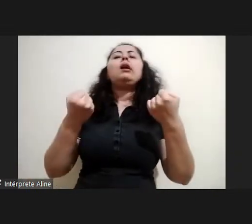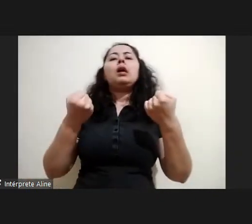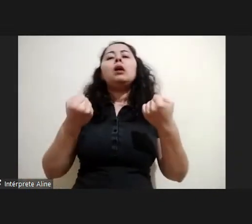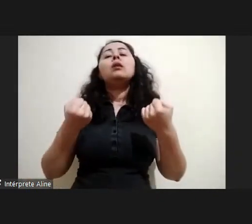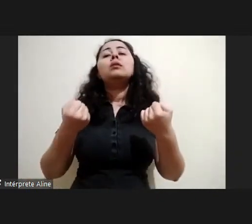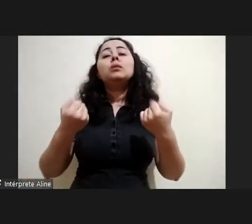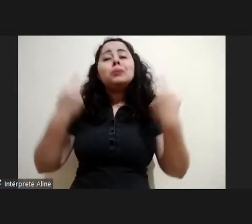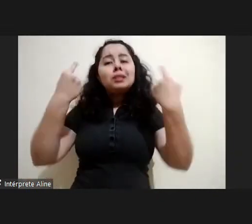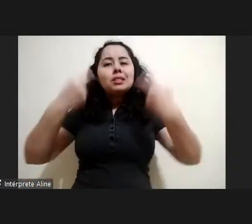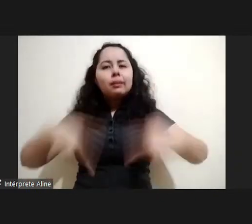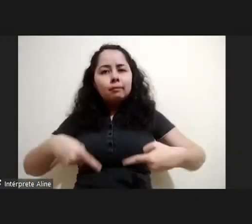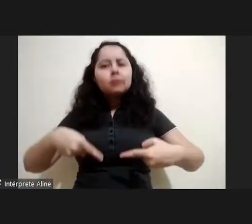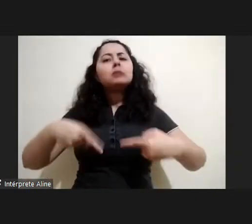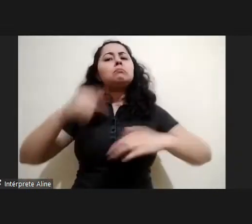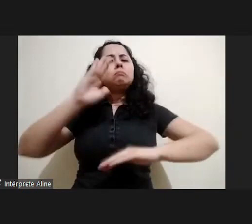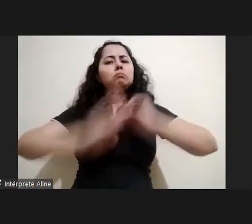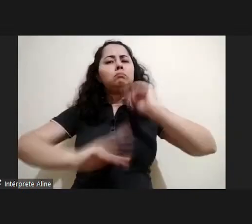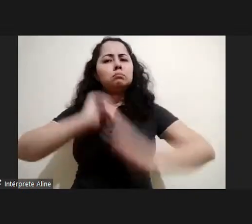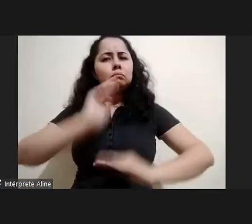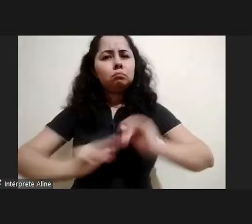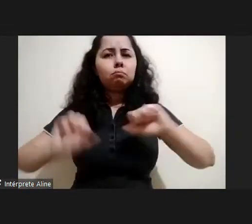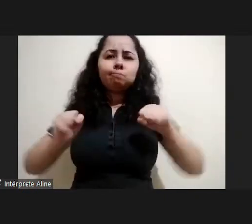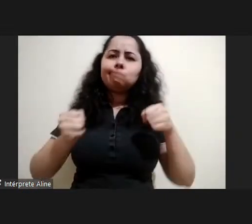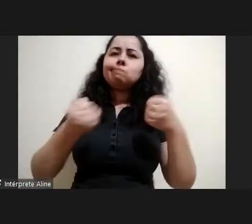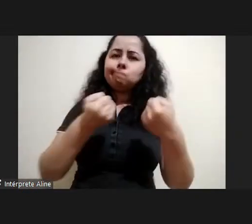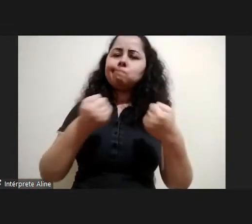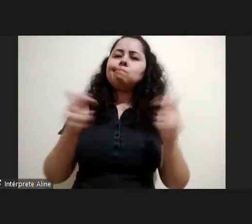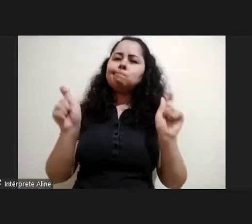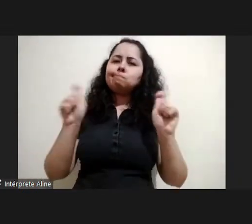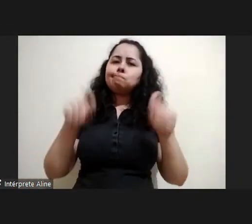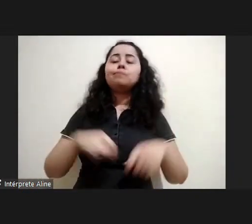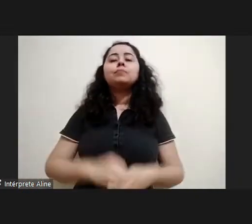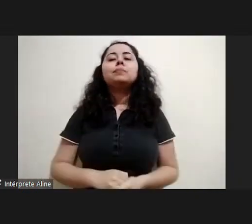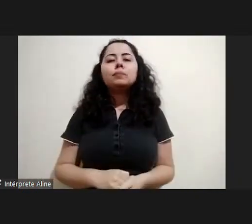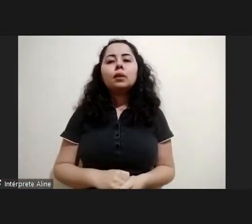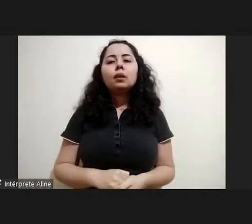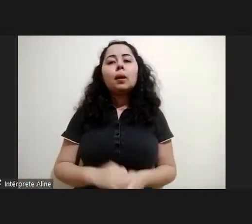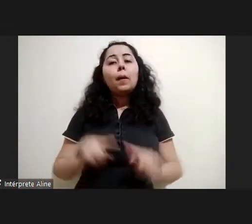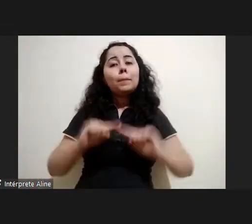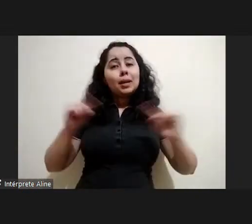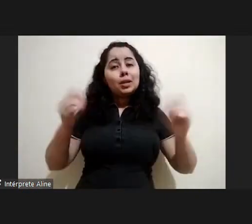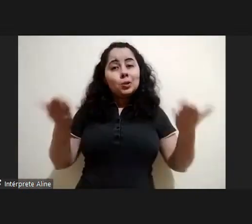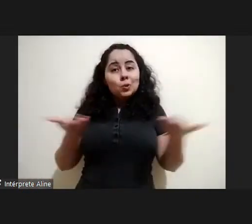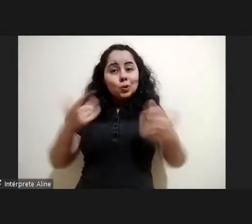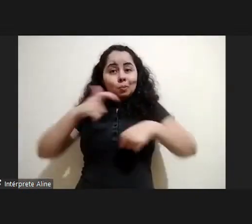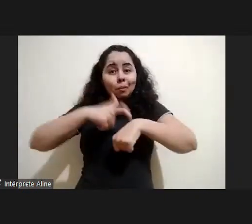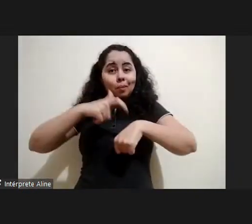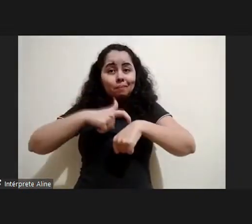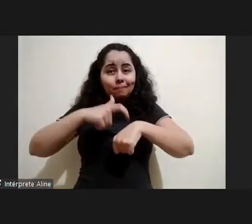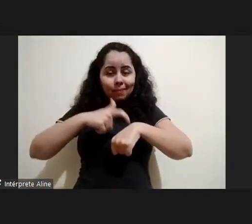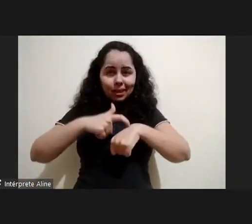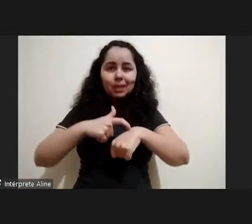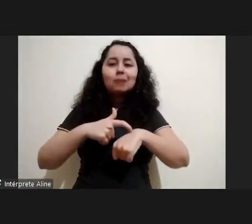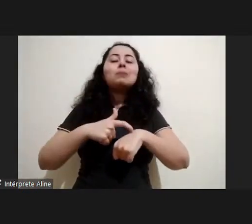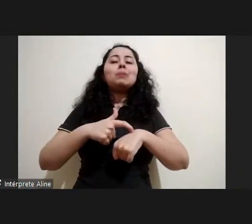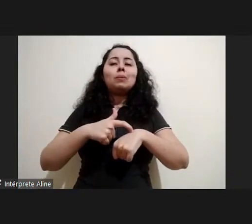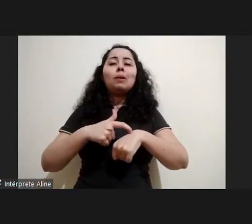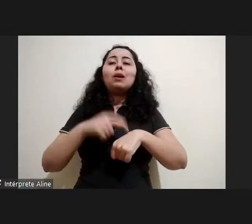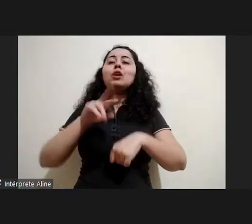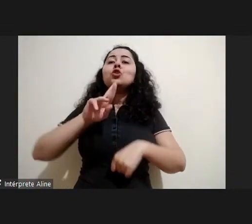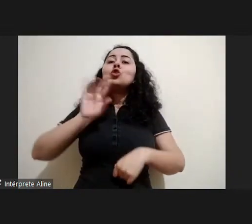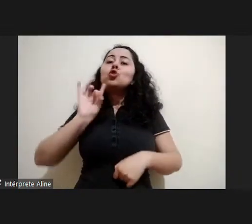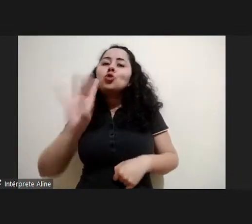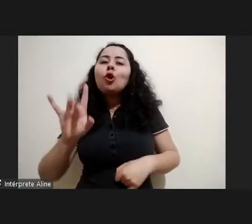competência. Mas os desafios que nós estamos vivendo hoje não são apenas desafios